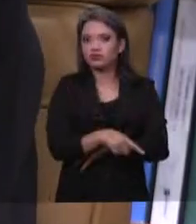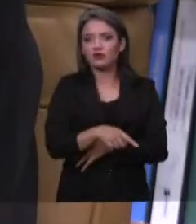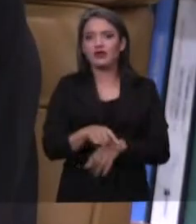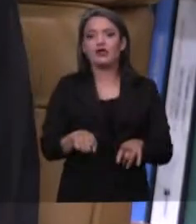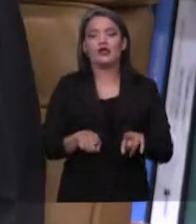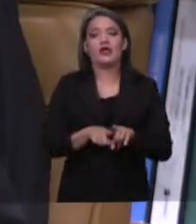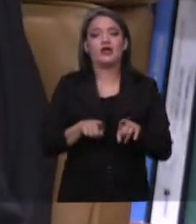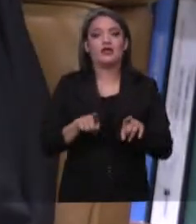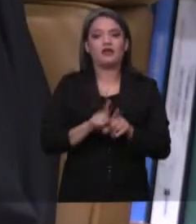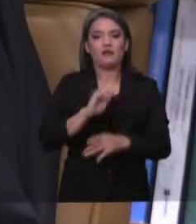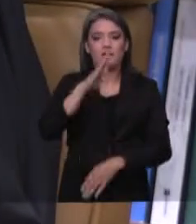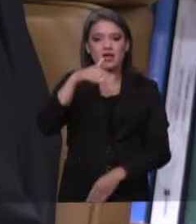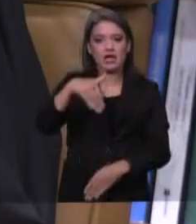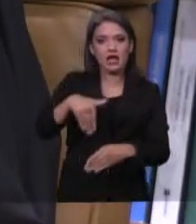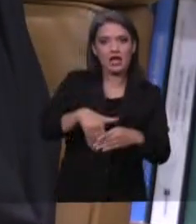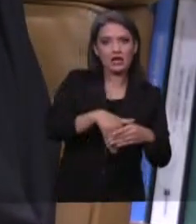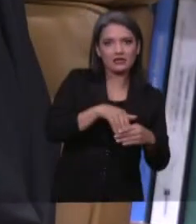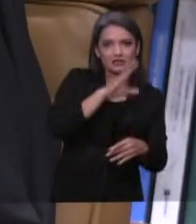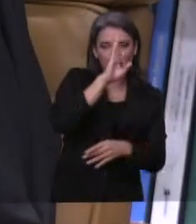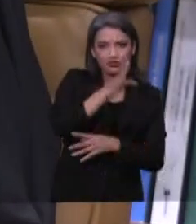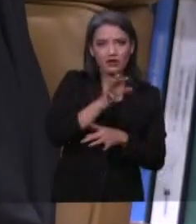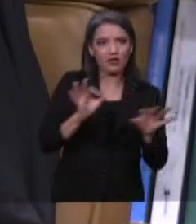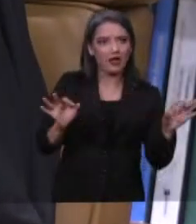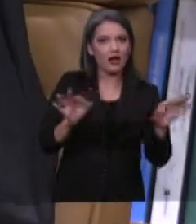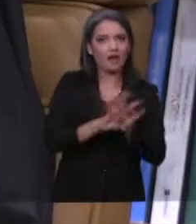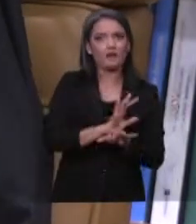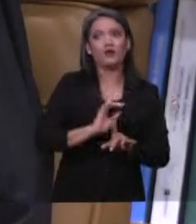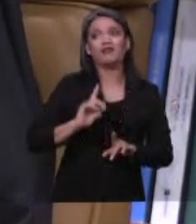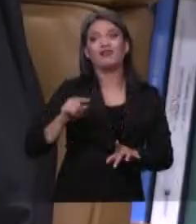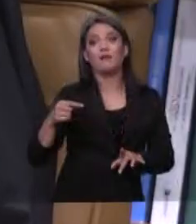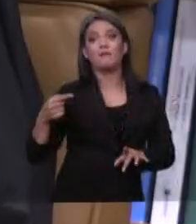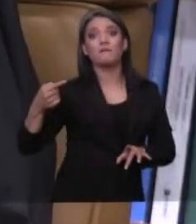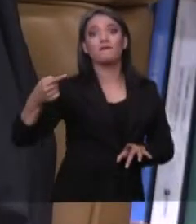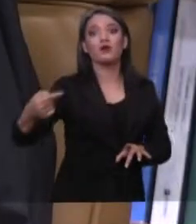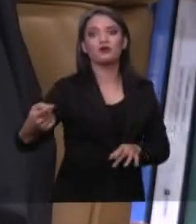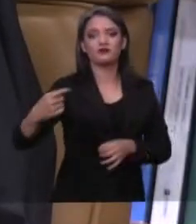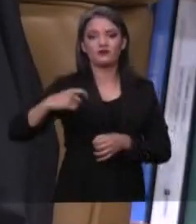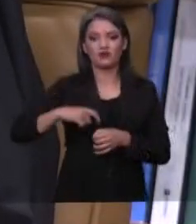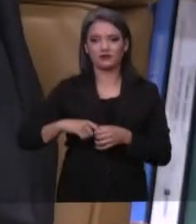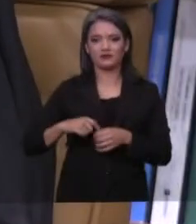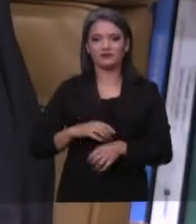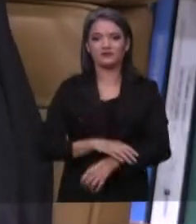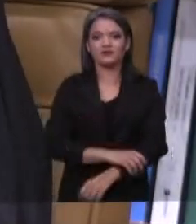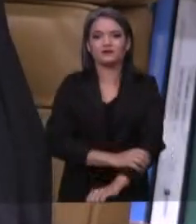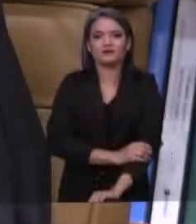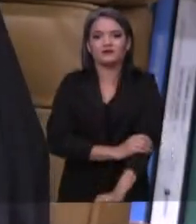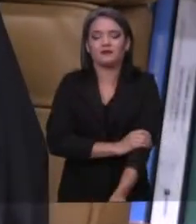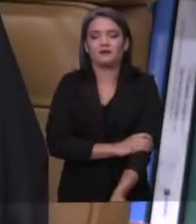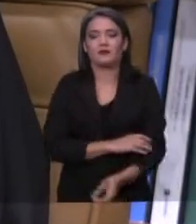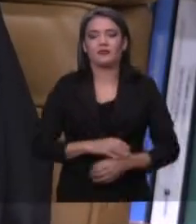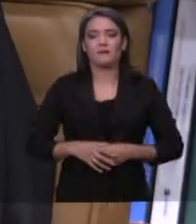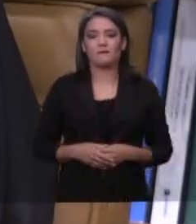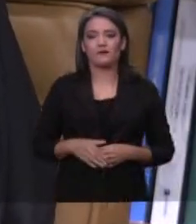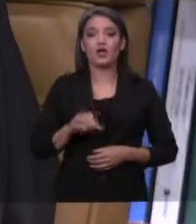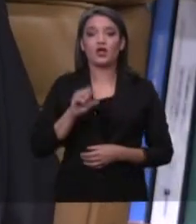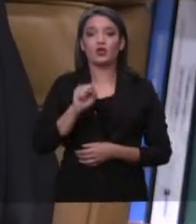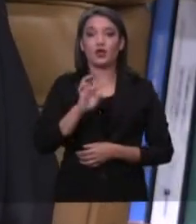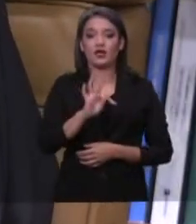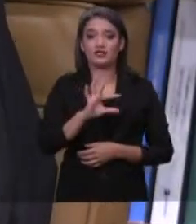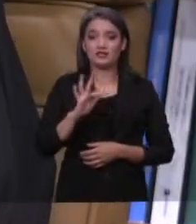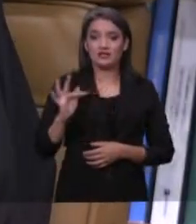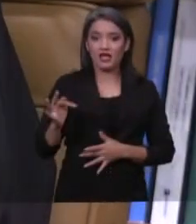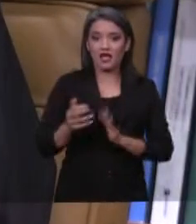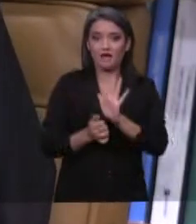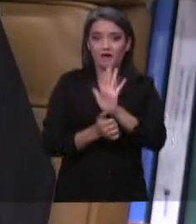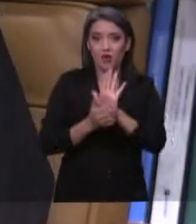só voltaria muito mais à frente. Aumenta o número de integrantes do